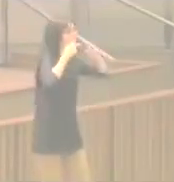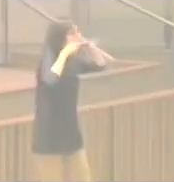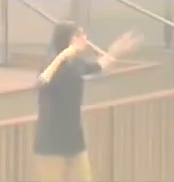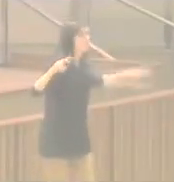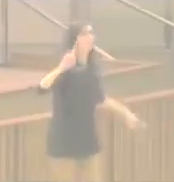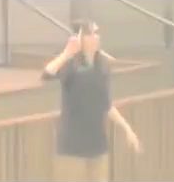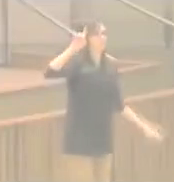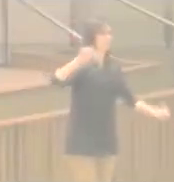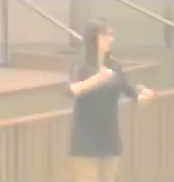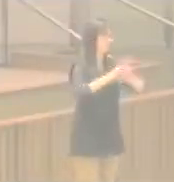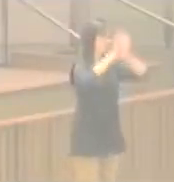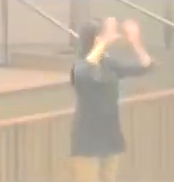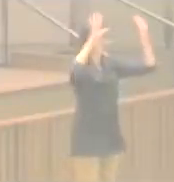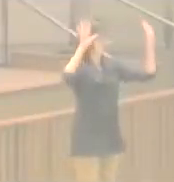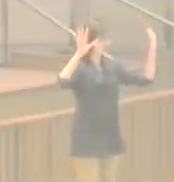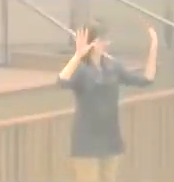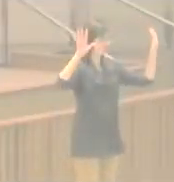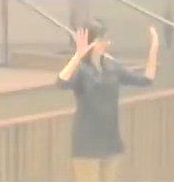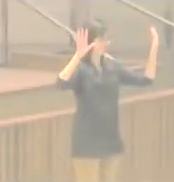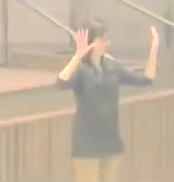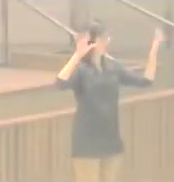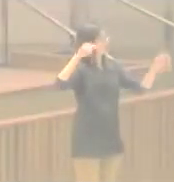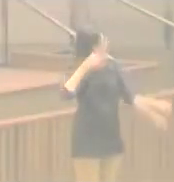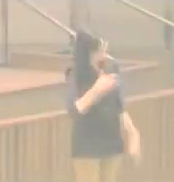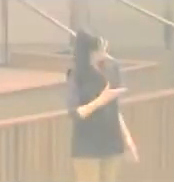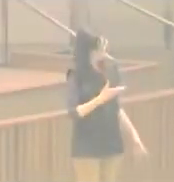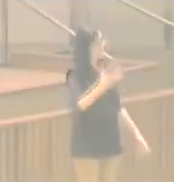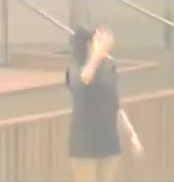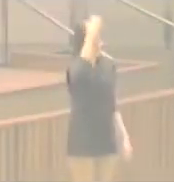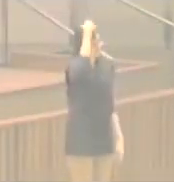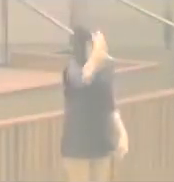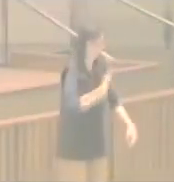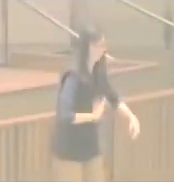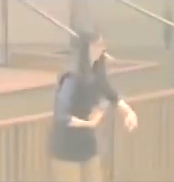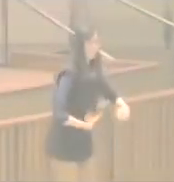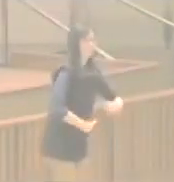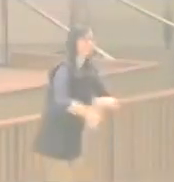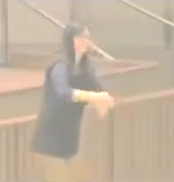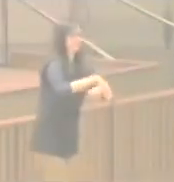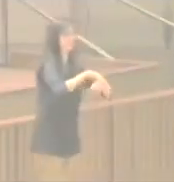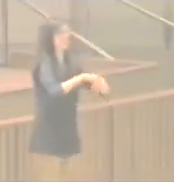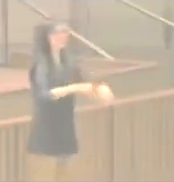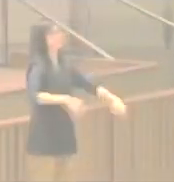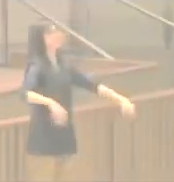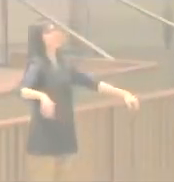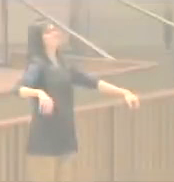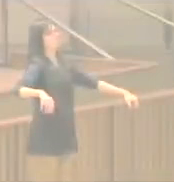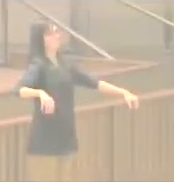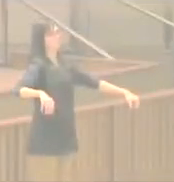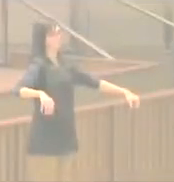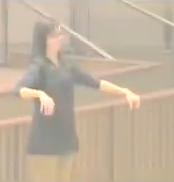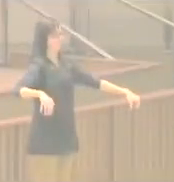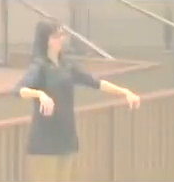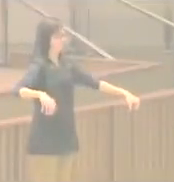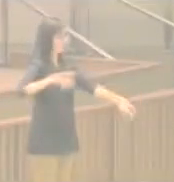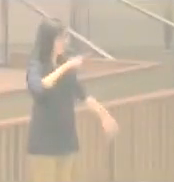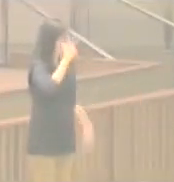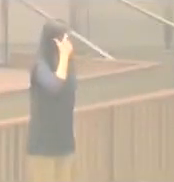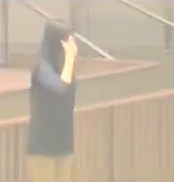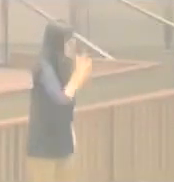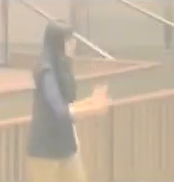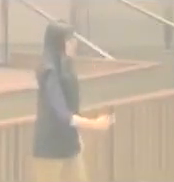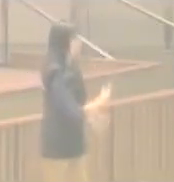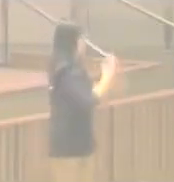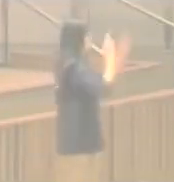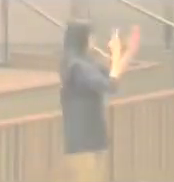de Deus. E Manassés voltou para o trono. E é interessante que aí a gente vai para a quinta